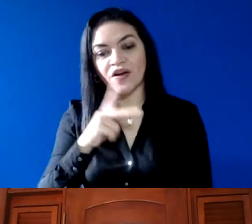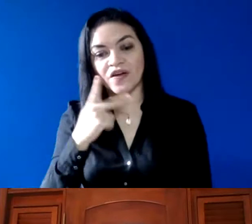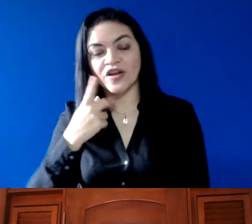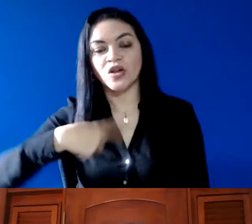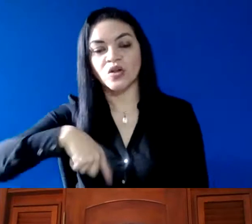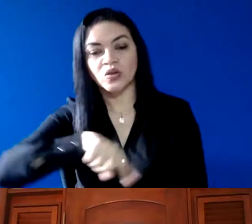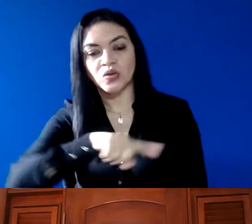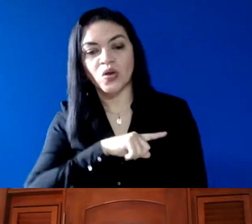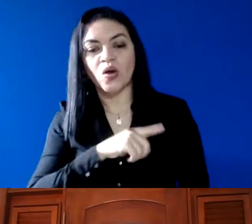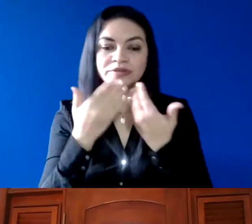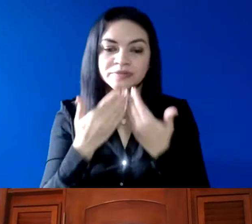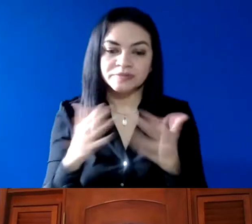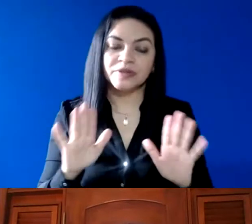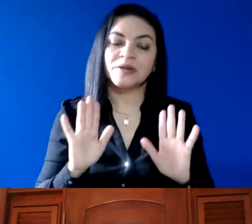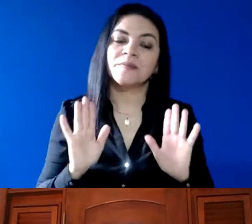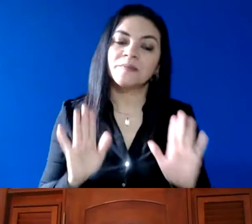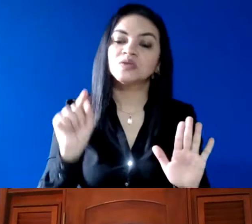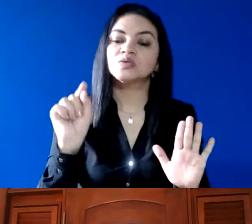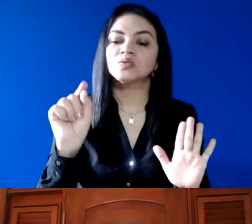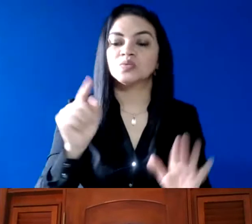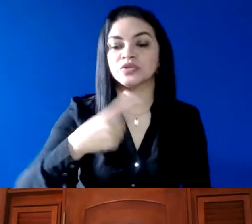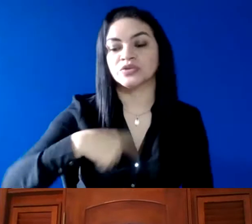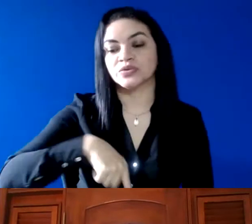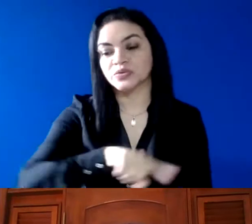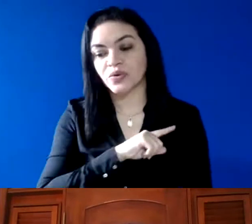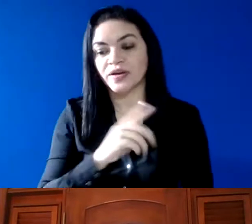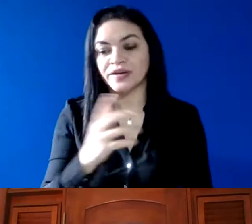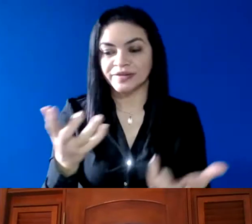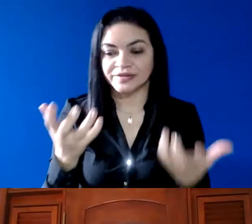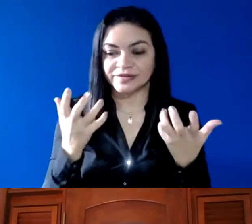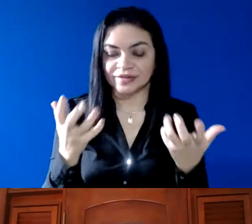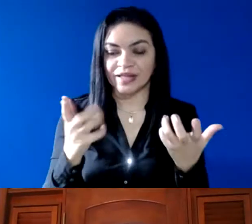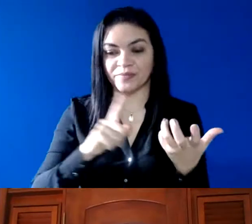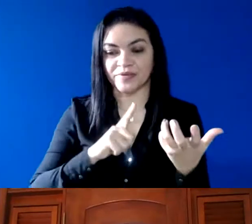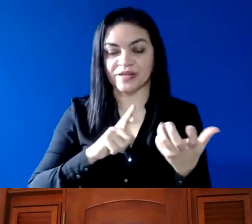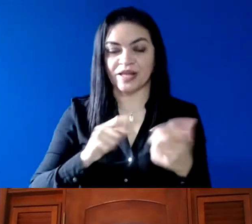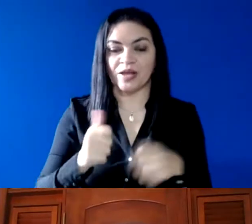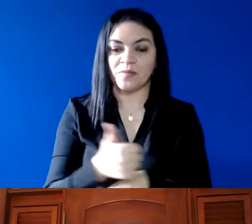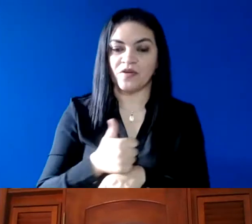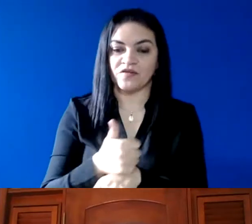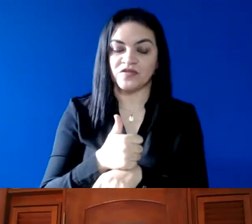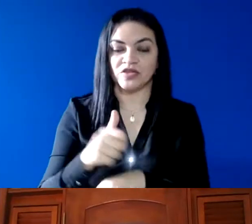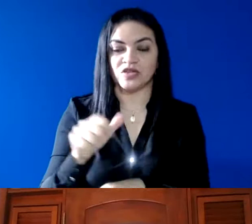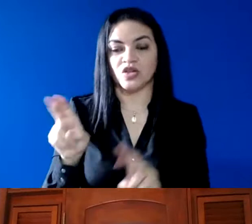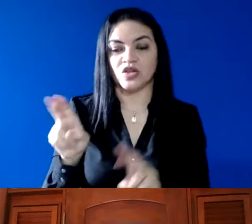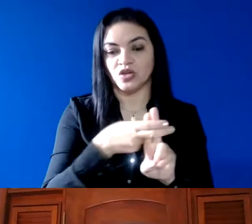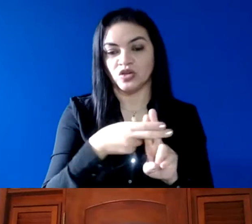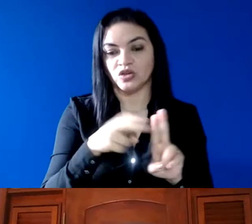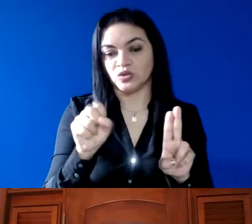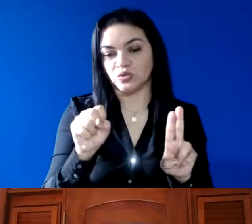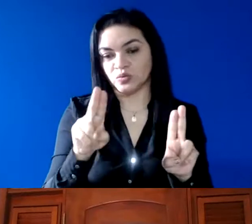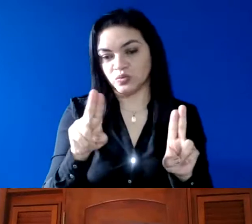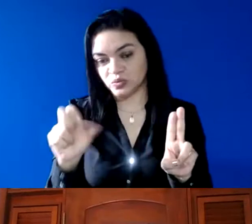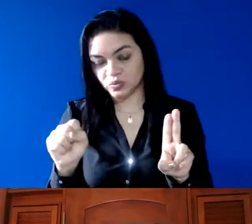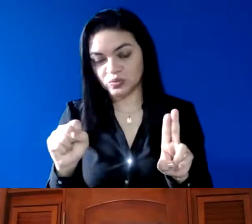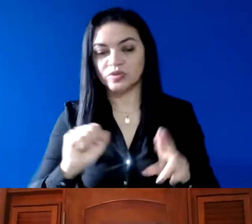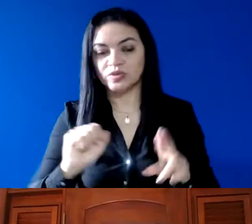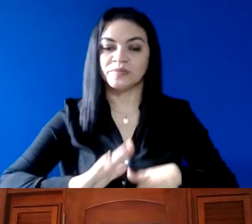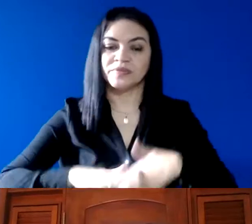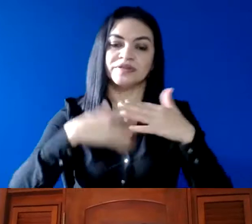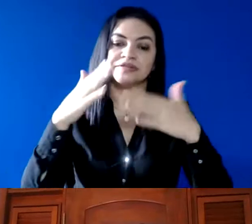abertura. Mas, assim, o que a gente tem enquanto profissionais do SUS, militantes do SUS, para avançar